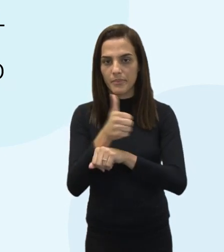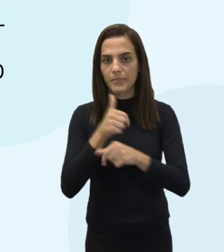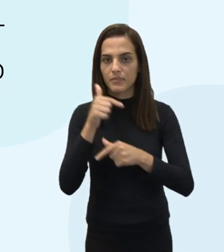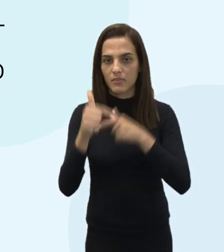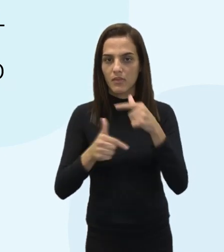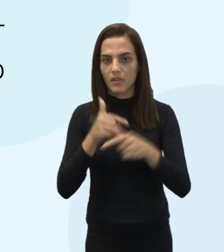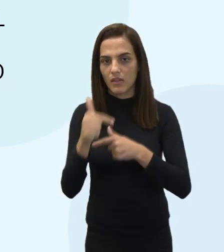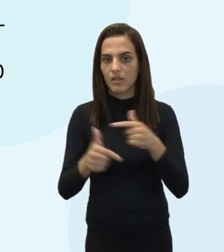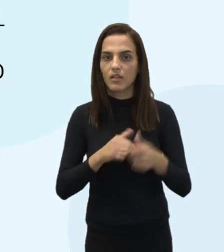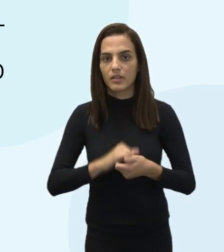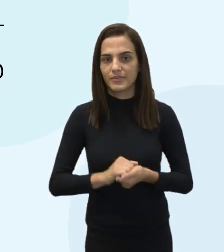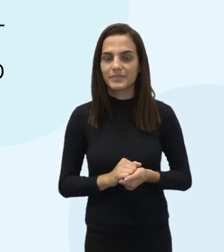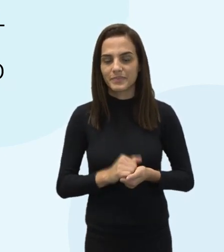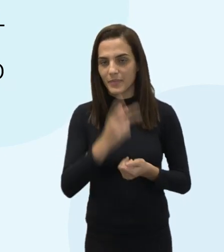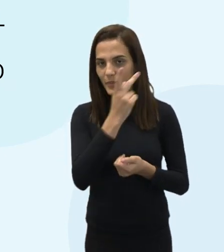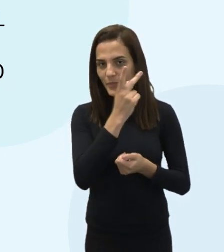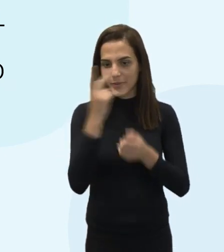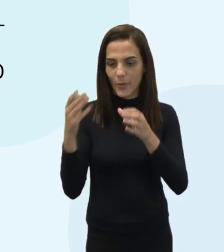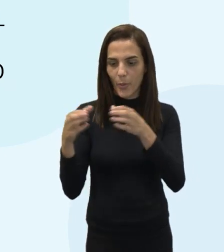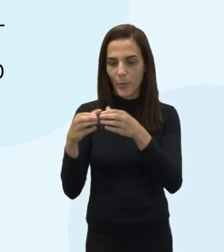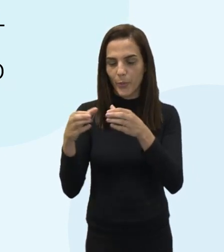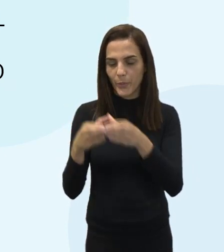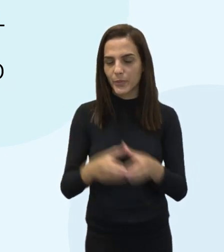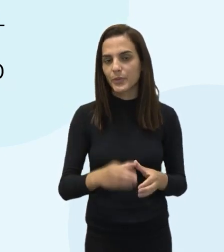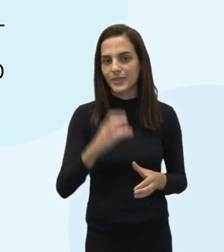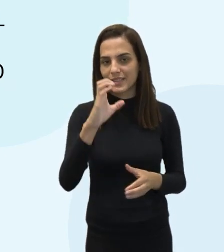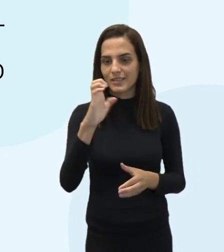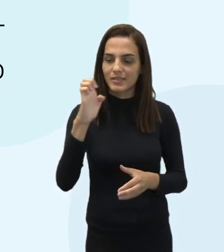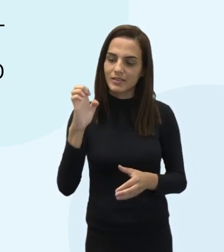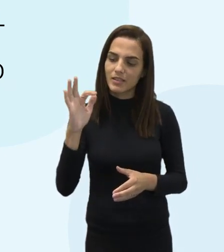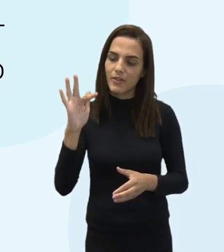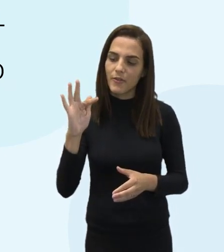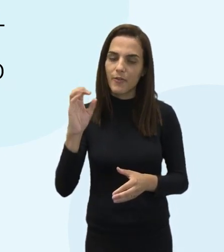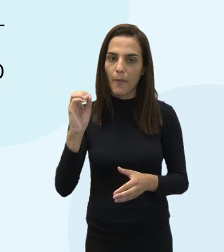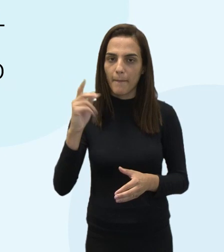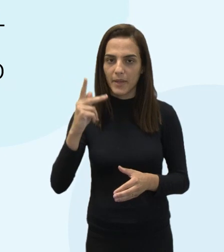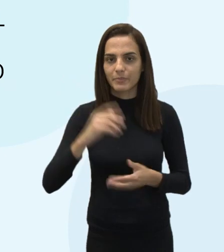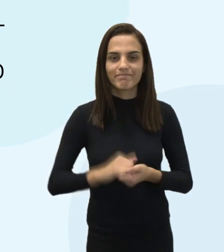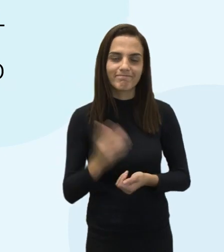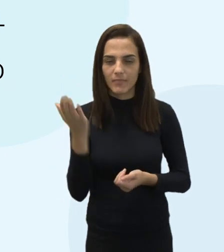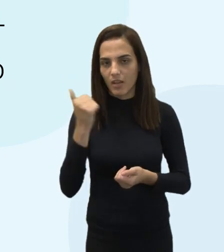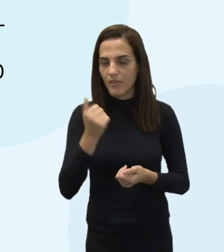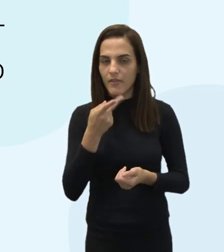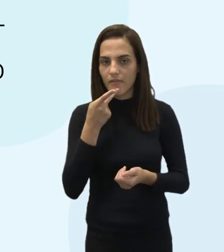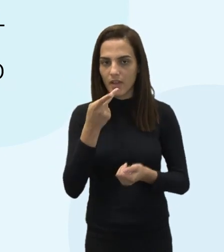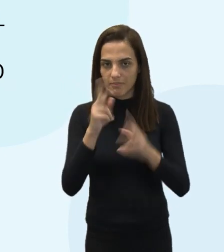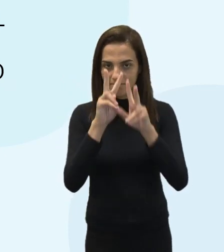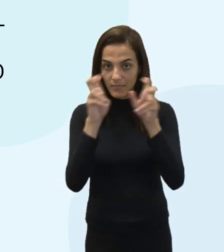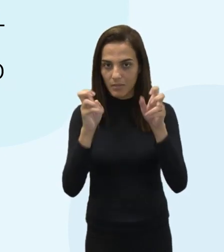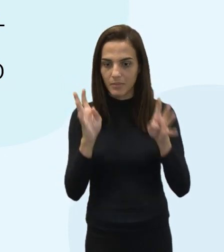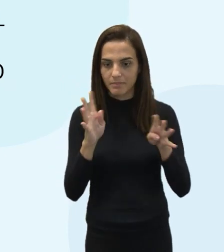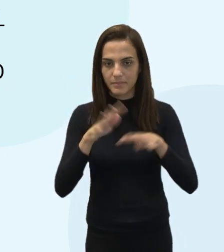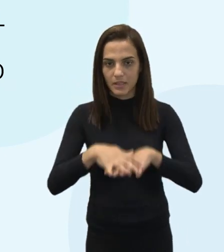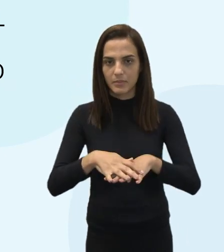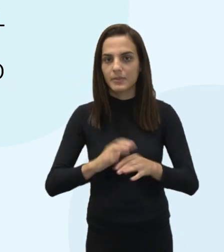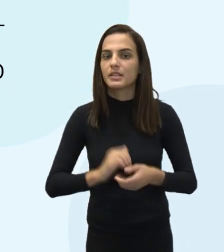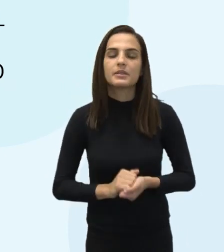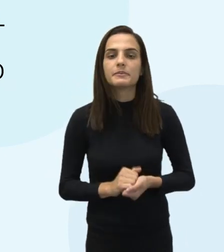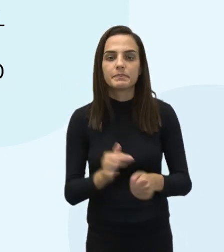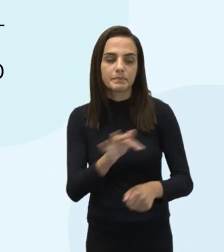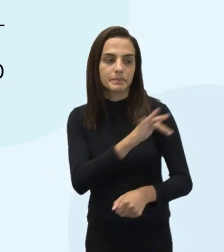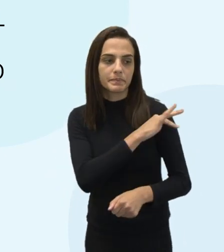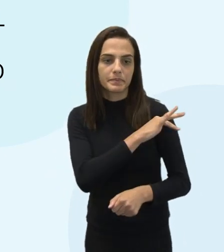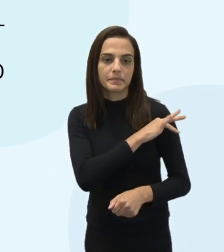aqui do pessoal do Cefop. Então a gente teve a ajuda de todos, então a gente vai entrar aí falando um pouco de matemática e o PV no ensino